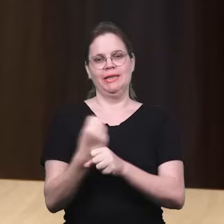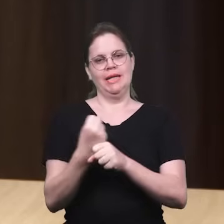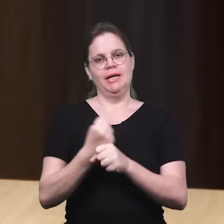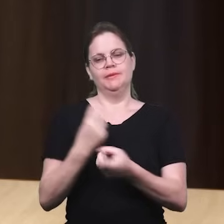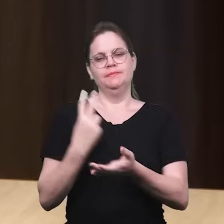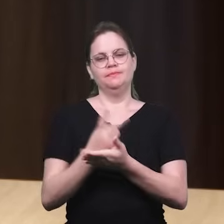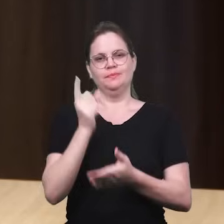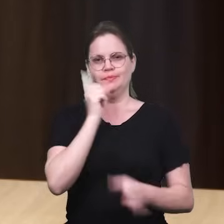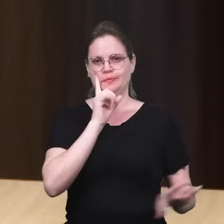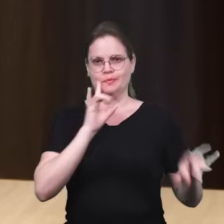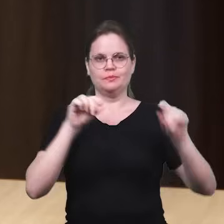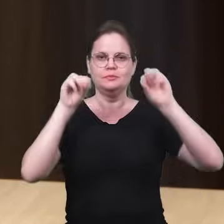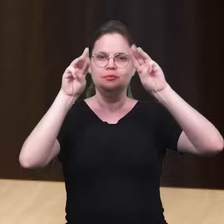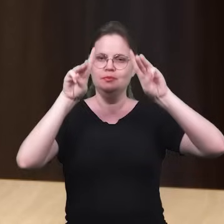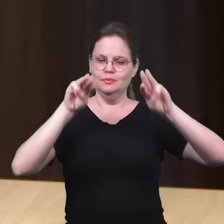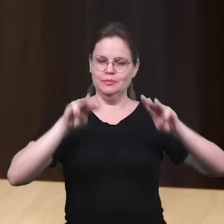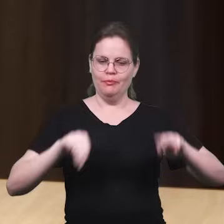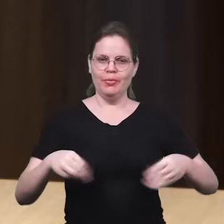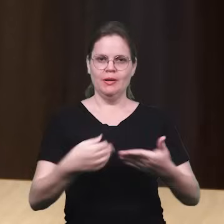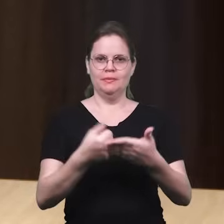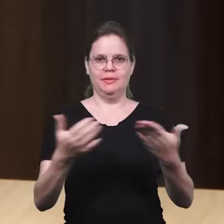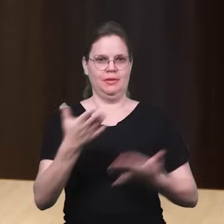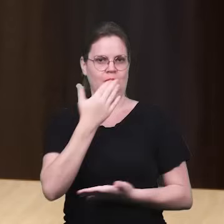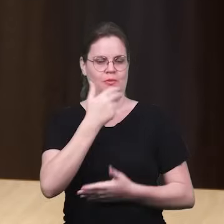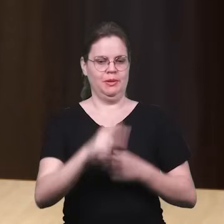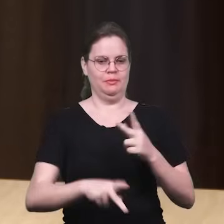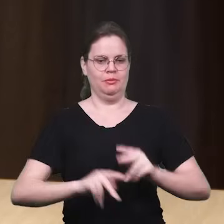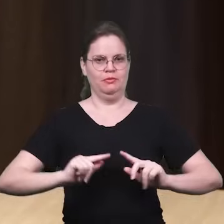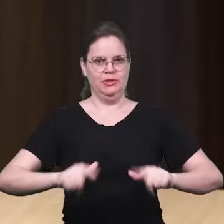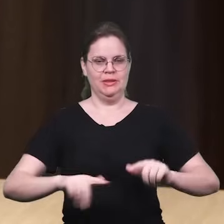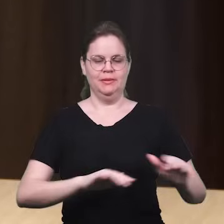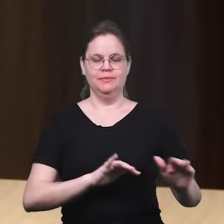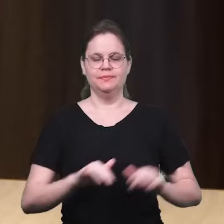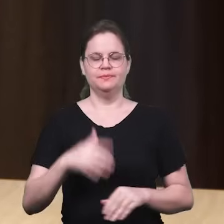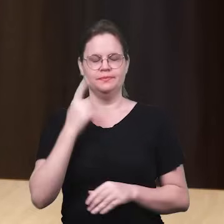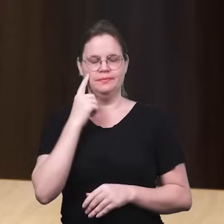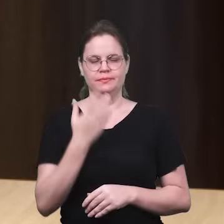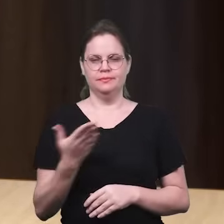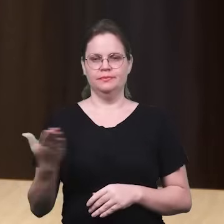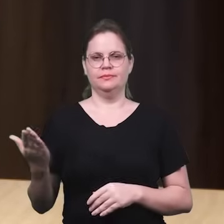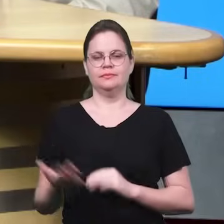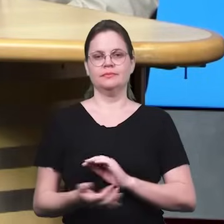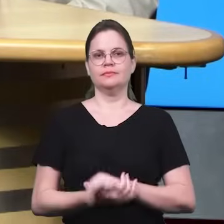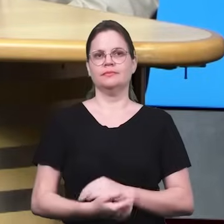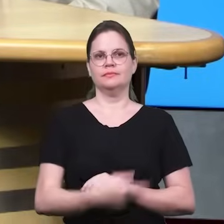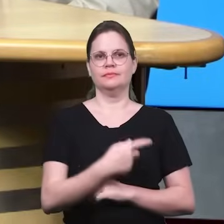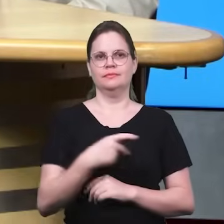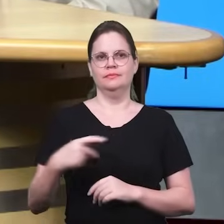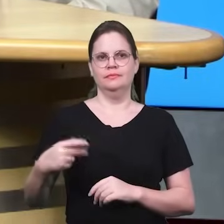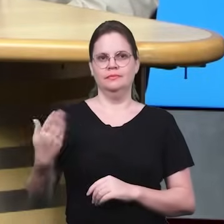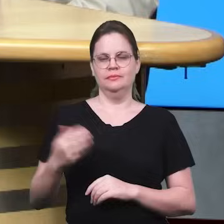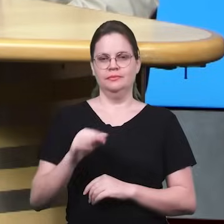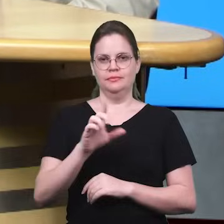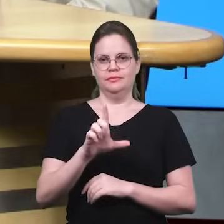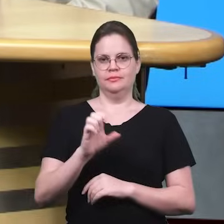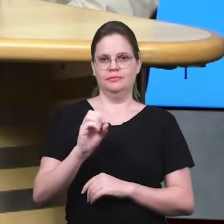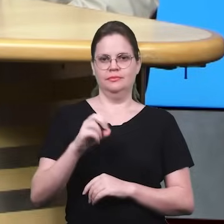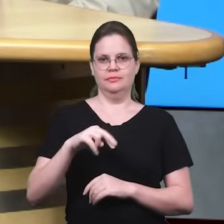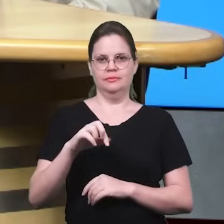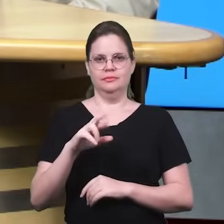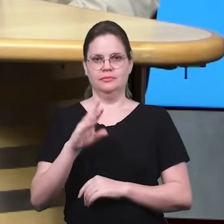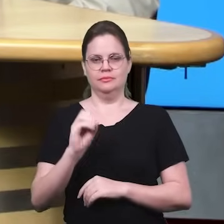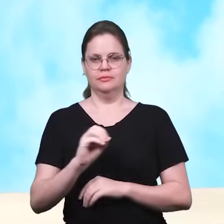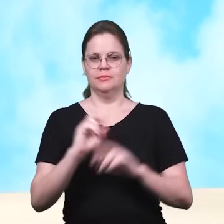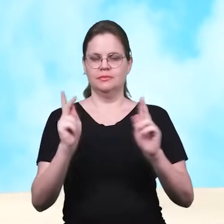conosco aqui, para falarmos deste assunto, o nosso parceiro de programa, nosso amigo pastor Leonardo. A paz do Senhor,